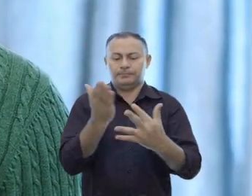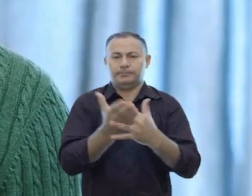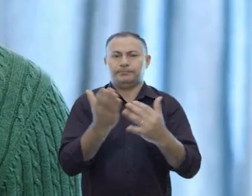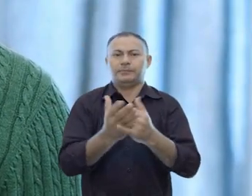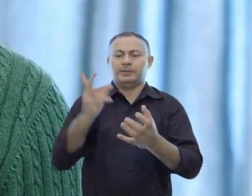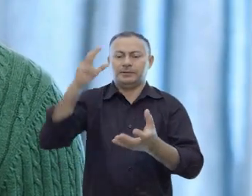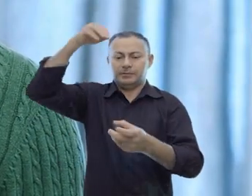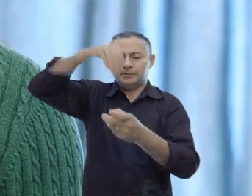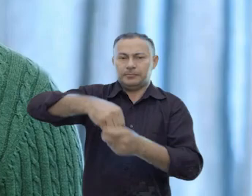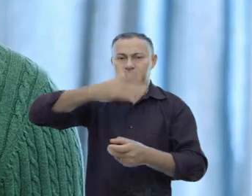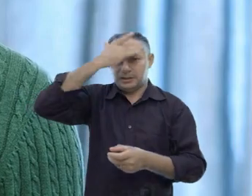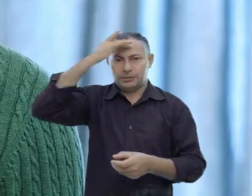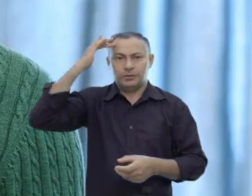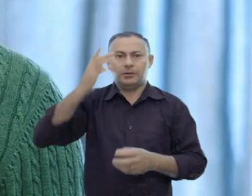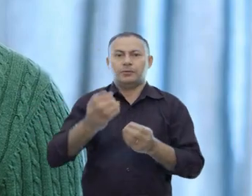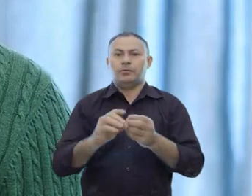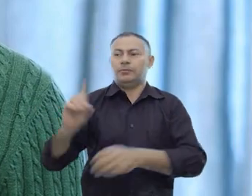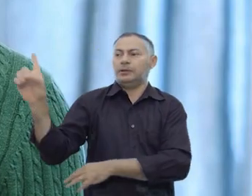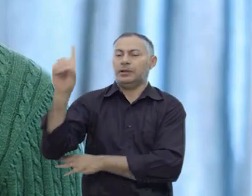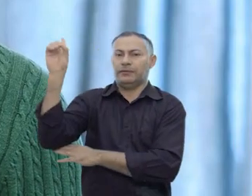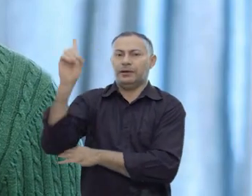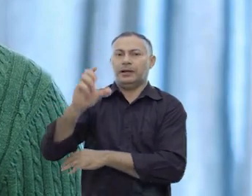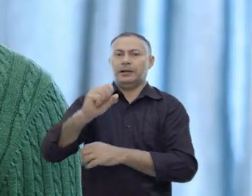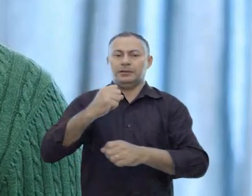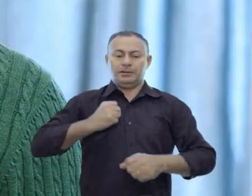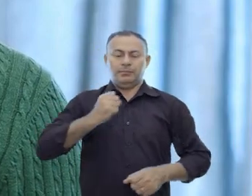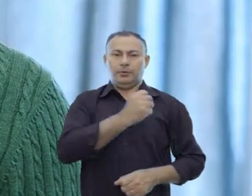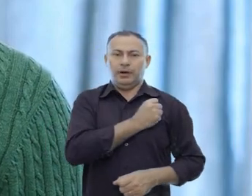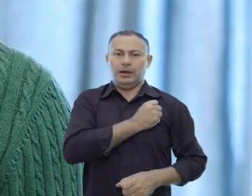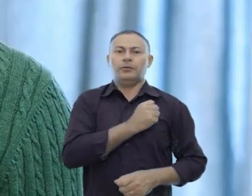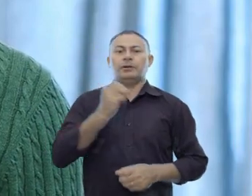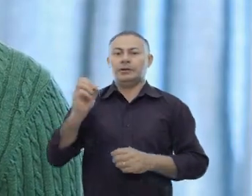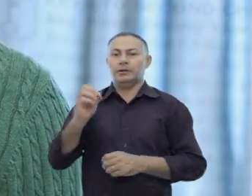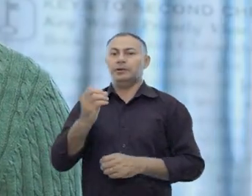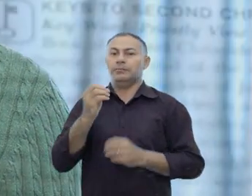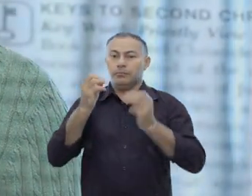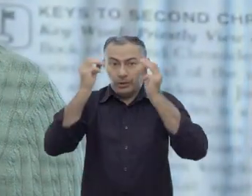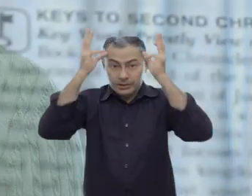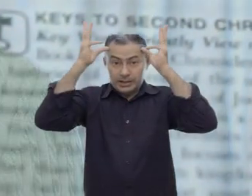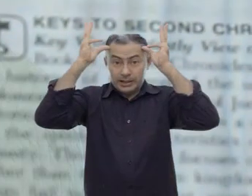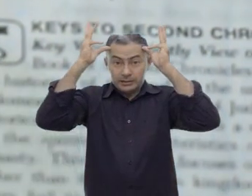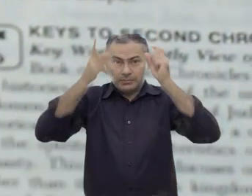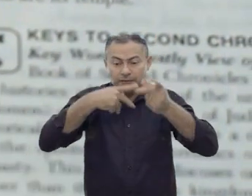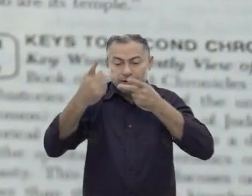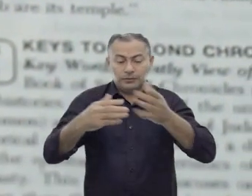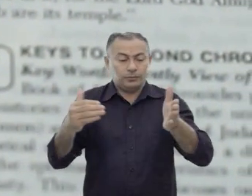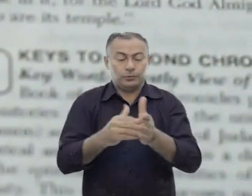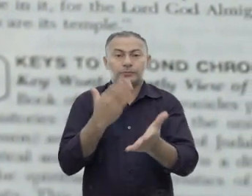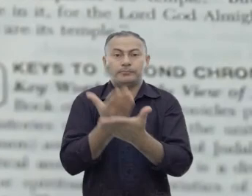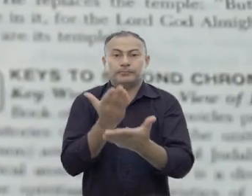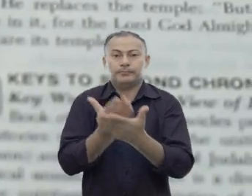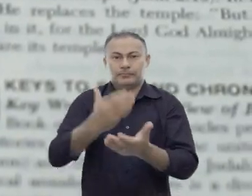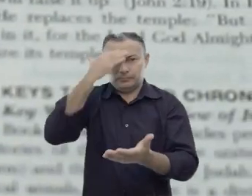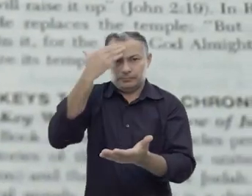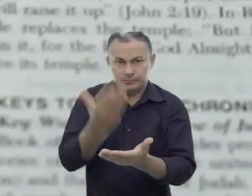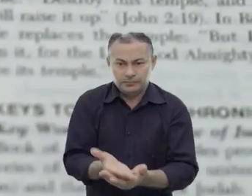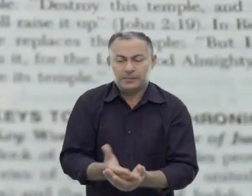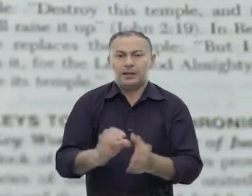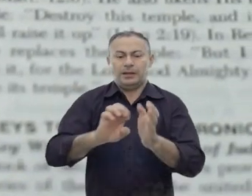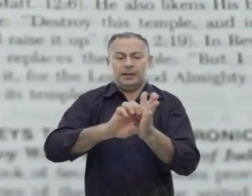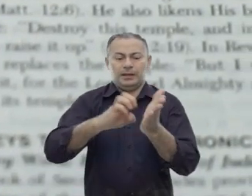pode estar entre personalidades como Davi, Samuel e Moisés. Como já mencionei em nosso último